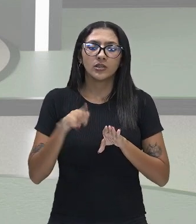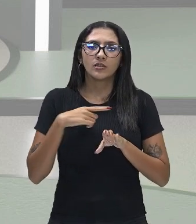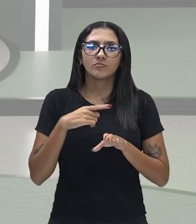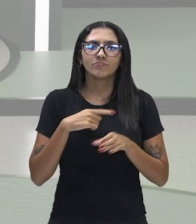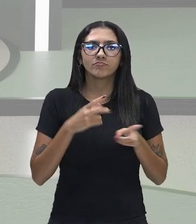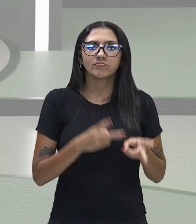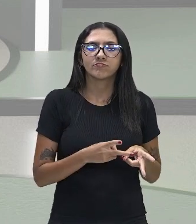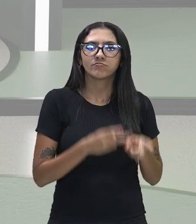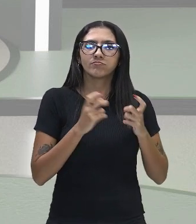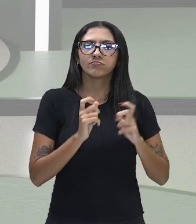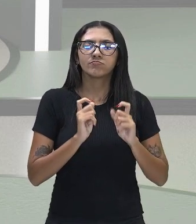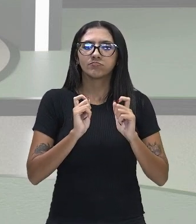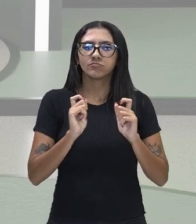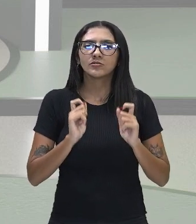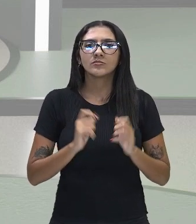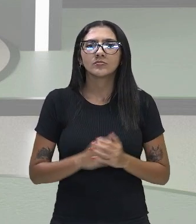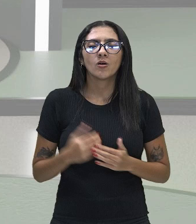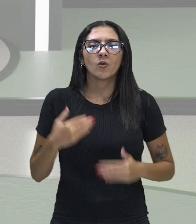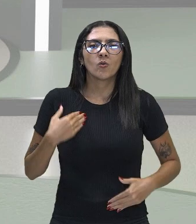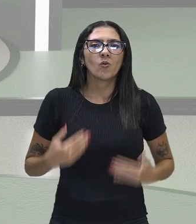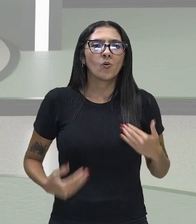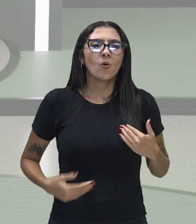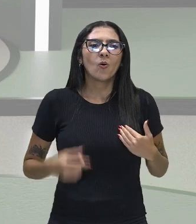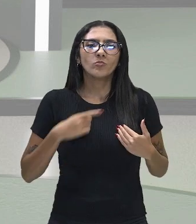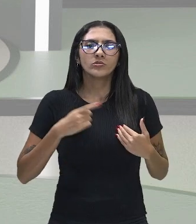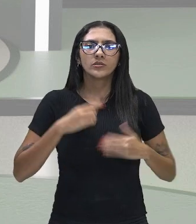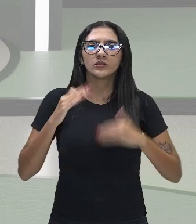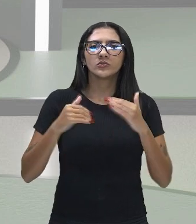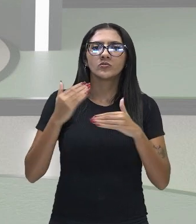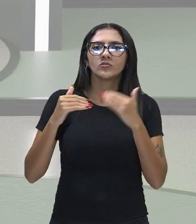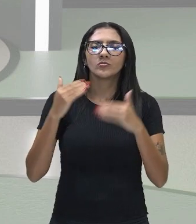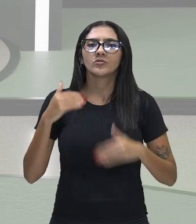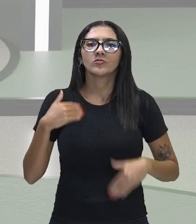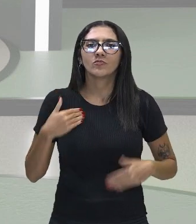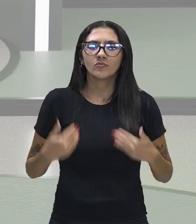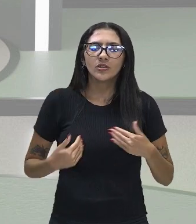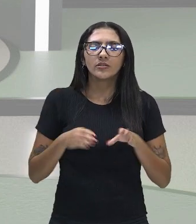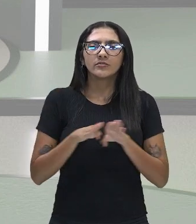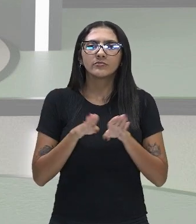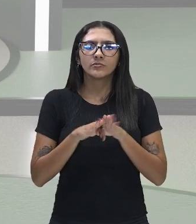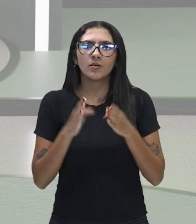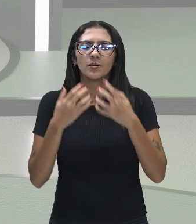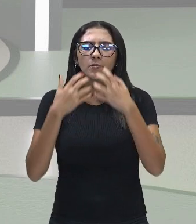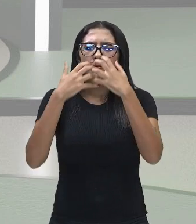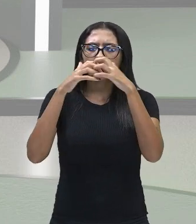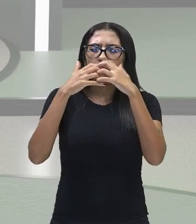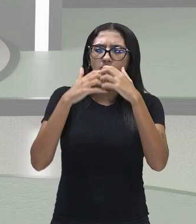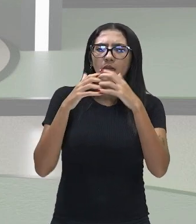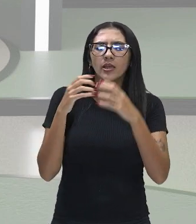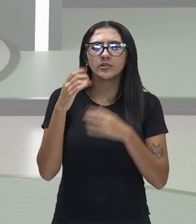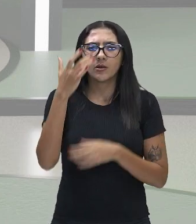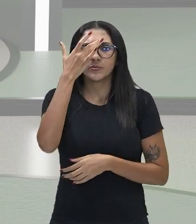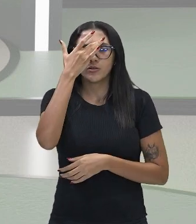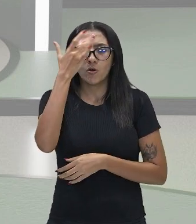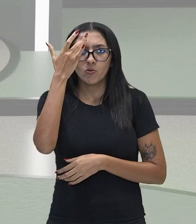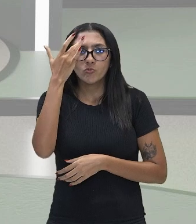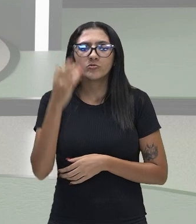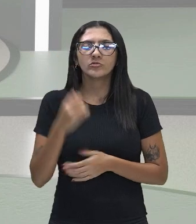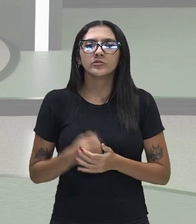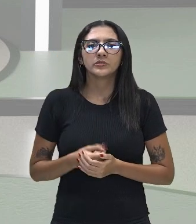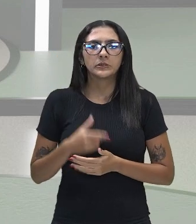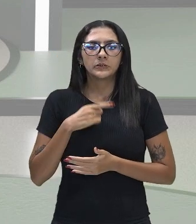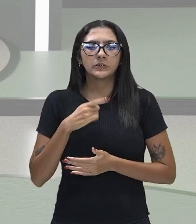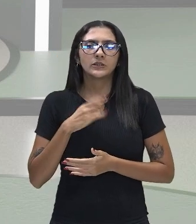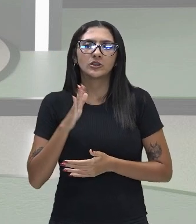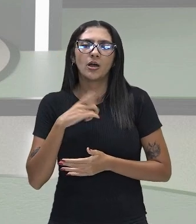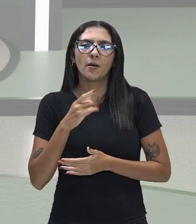O período em que o corpo se desenvolve fisicamente e mentalmente, tornando-se maduro